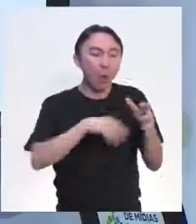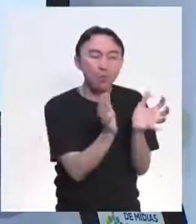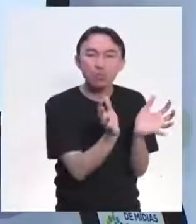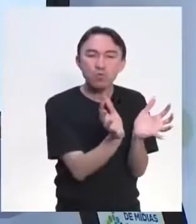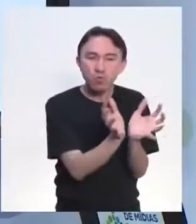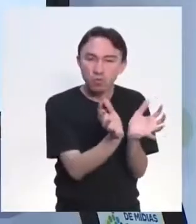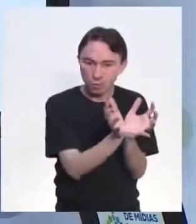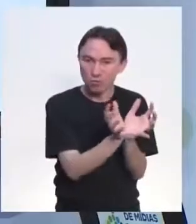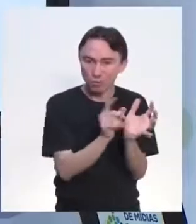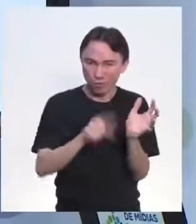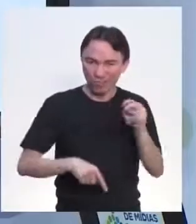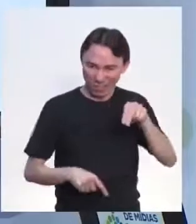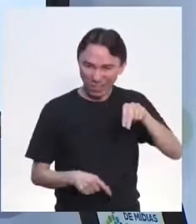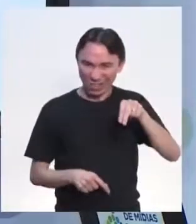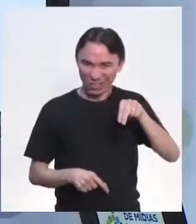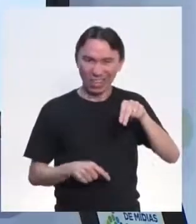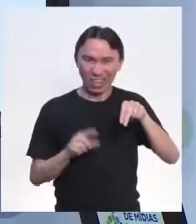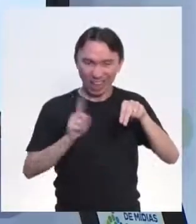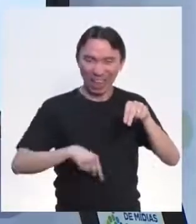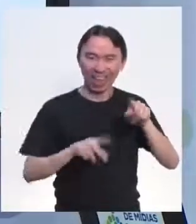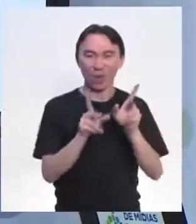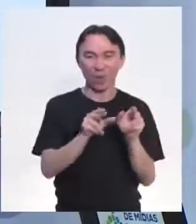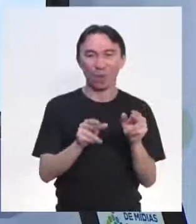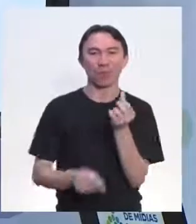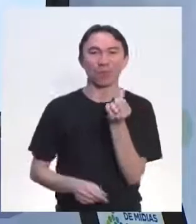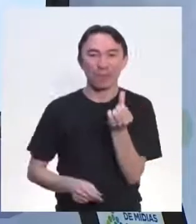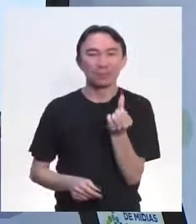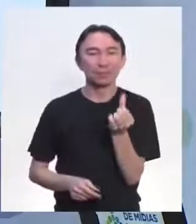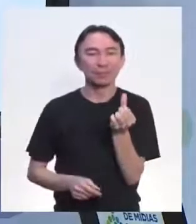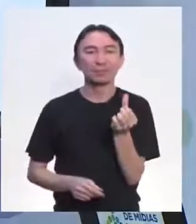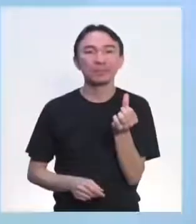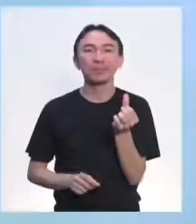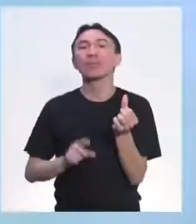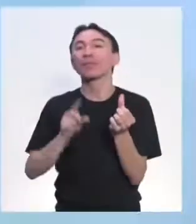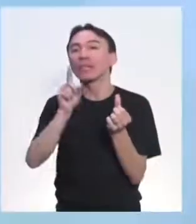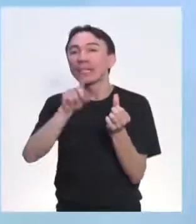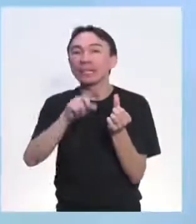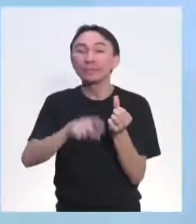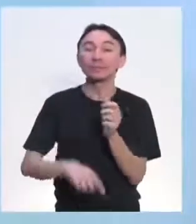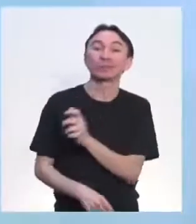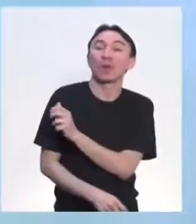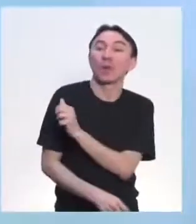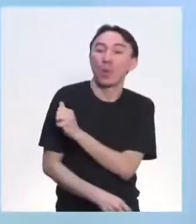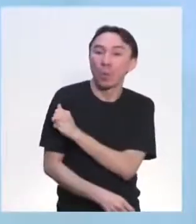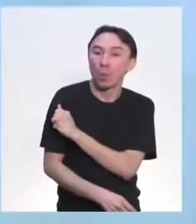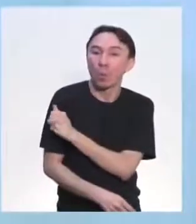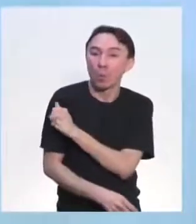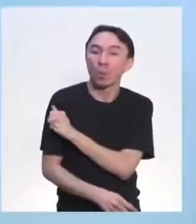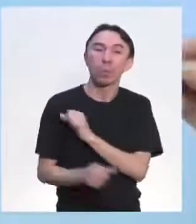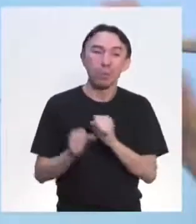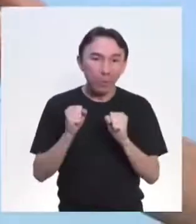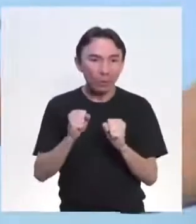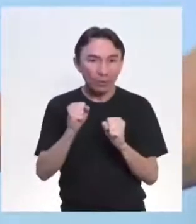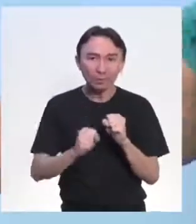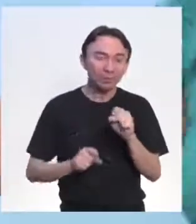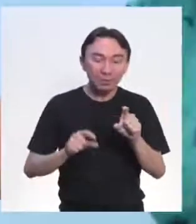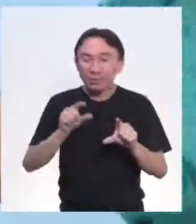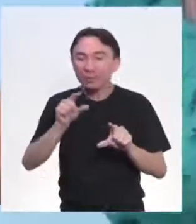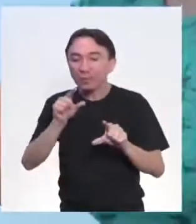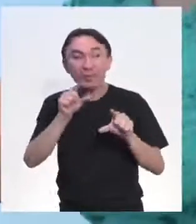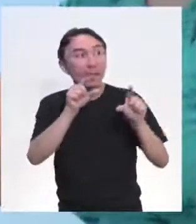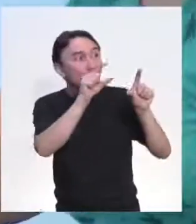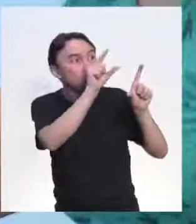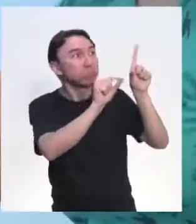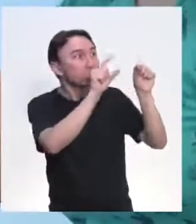N é 6. E os alunos podem retirar a cada 2 livros. Então, isso